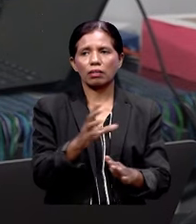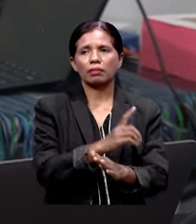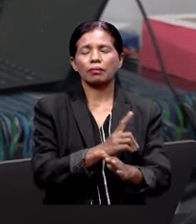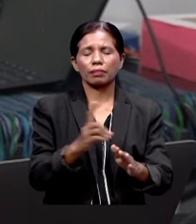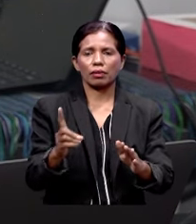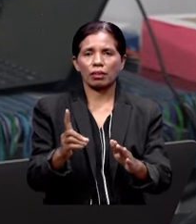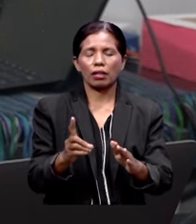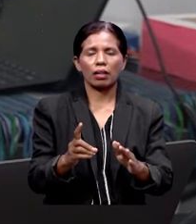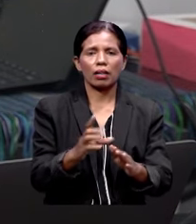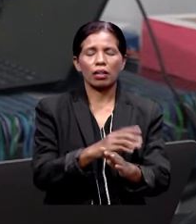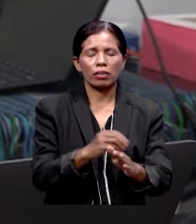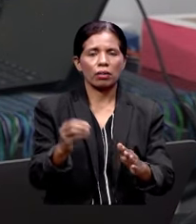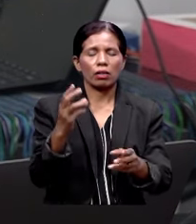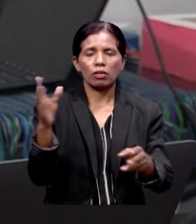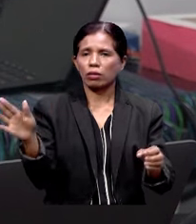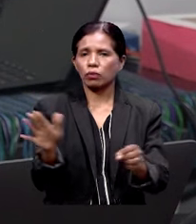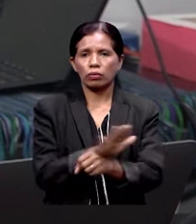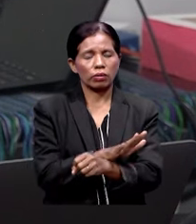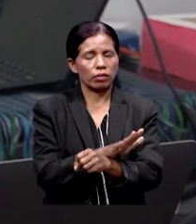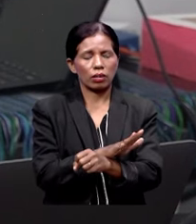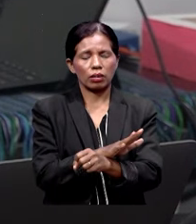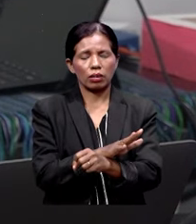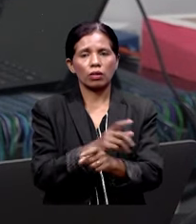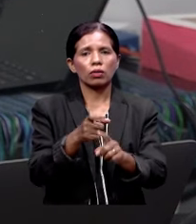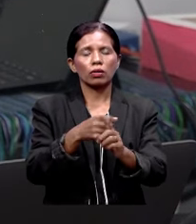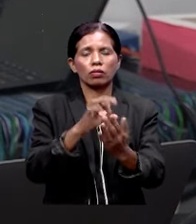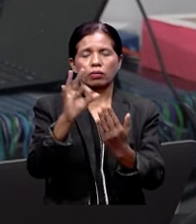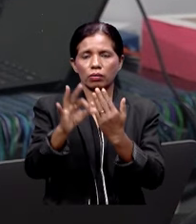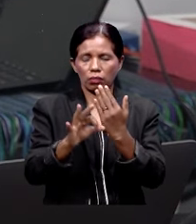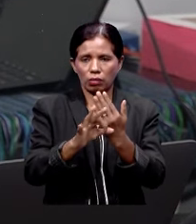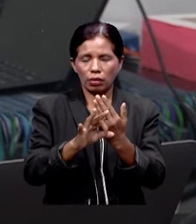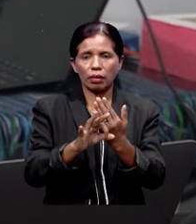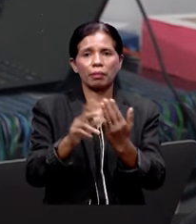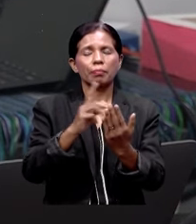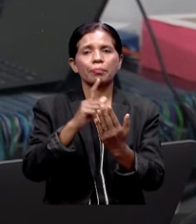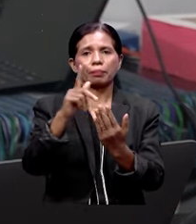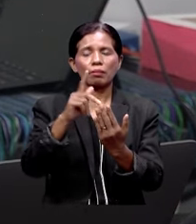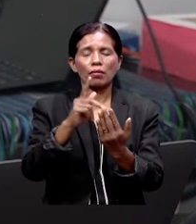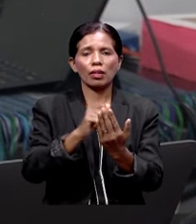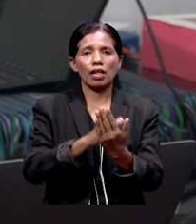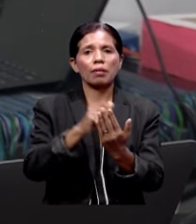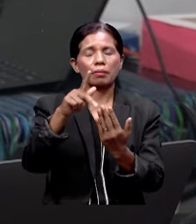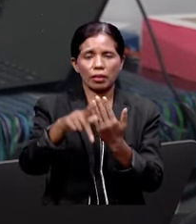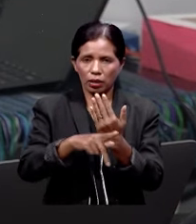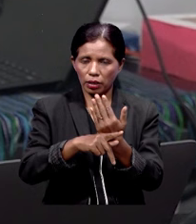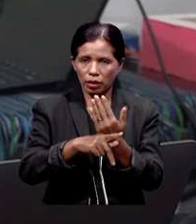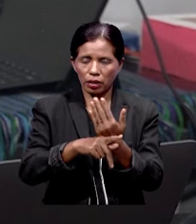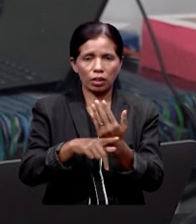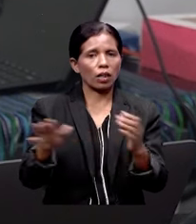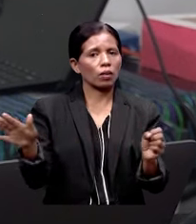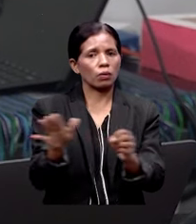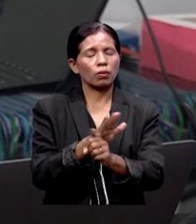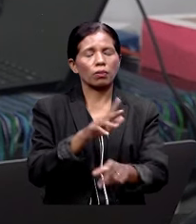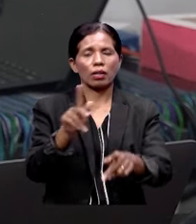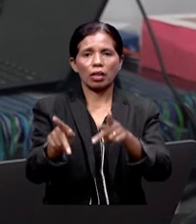bele registro na tamba husi febrero batoya abril ne na kono tena. Então